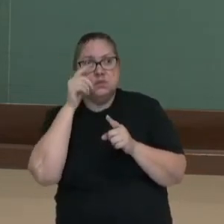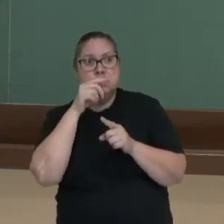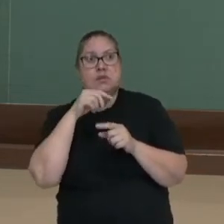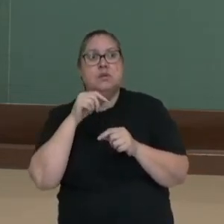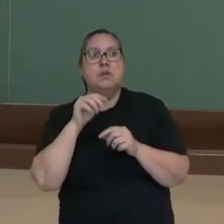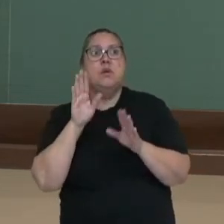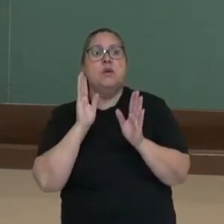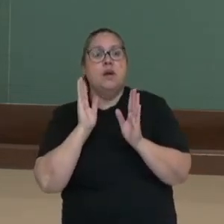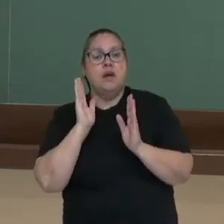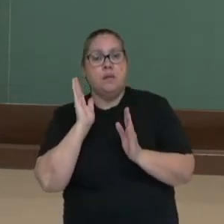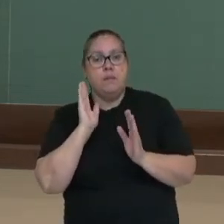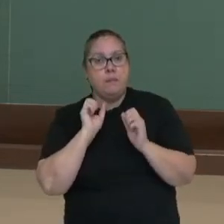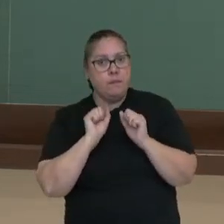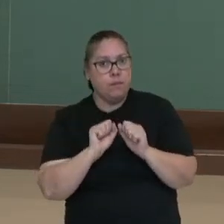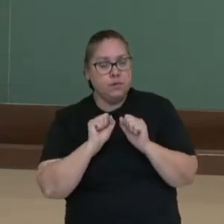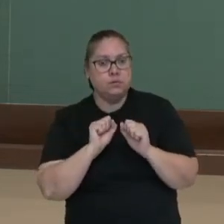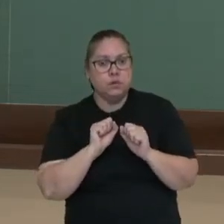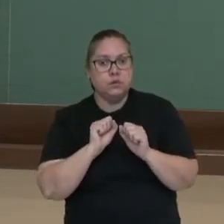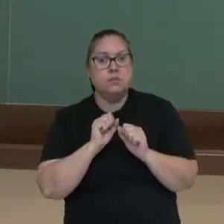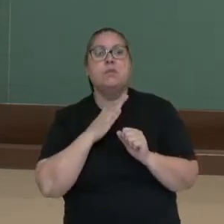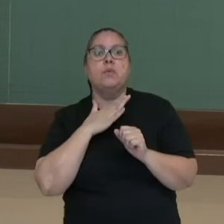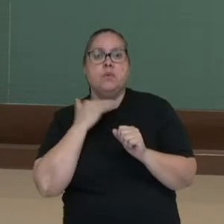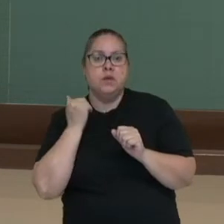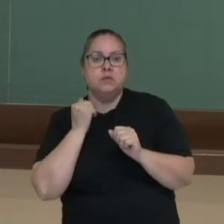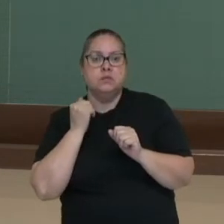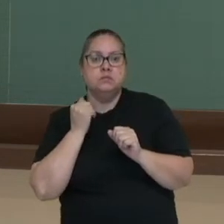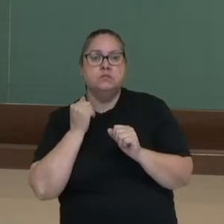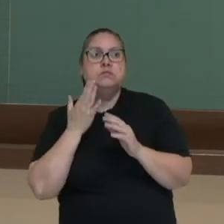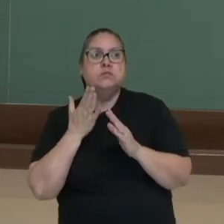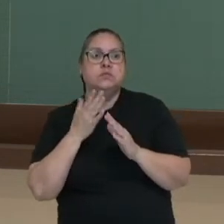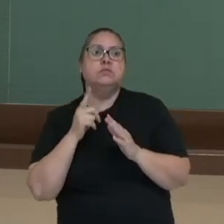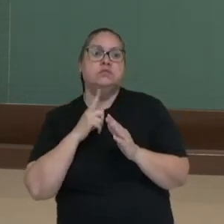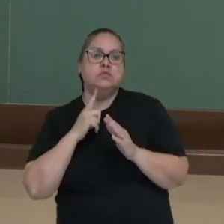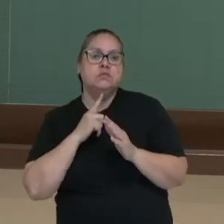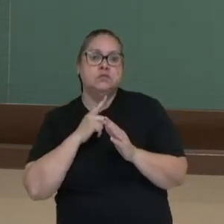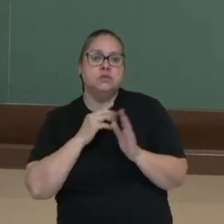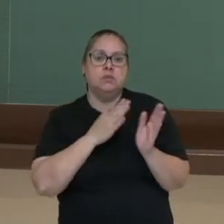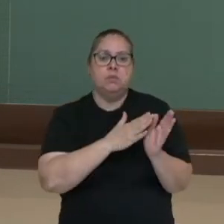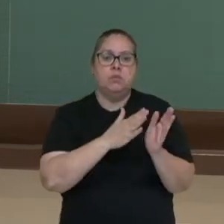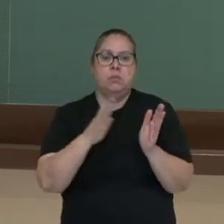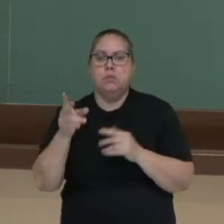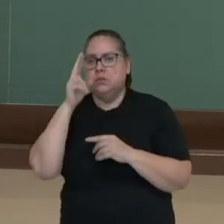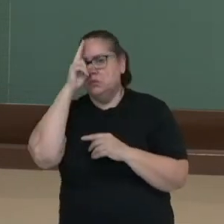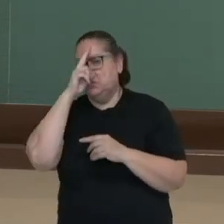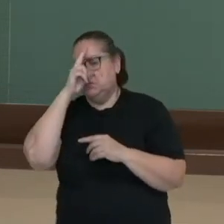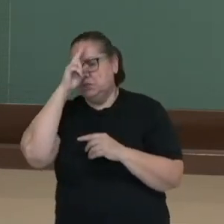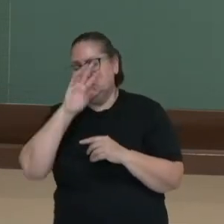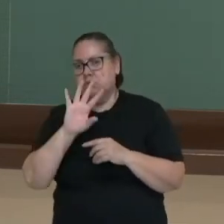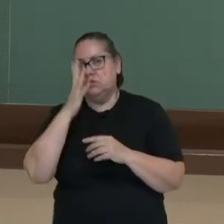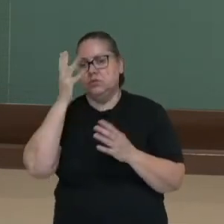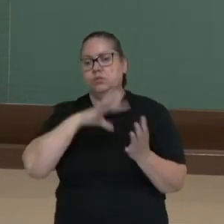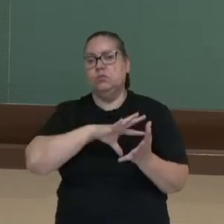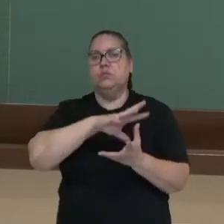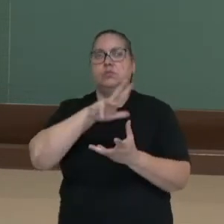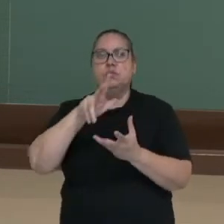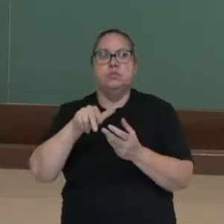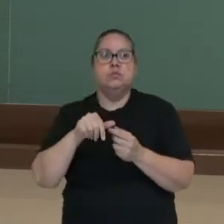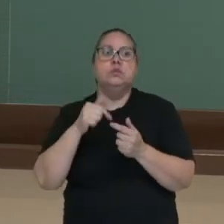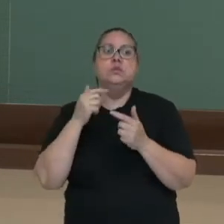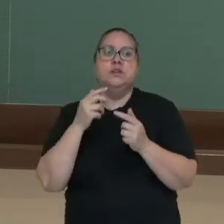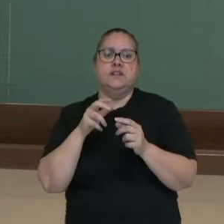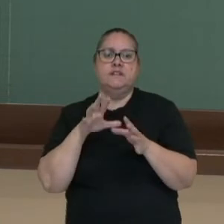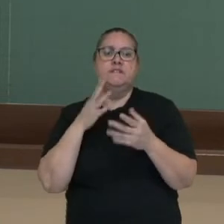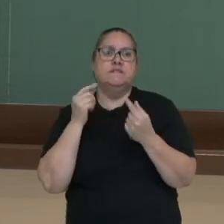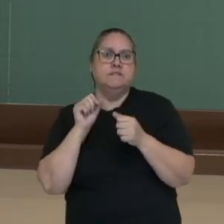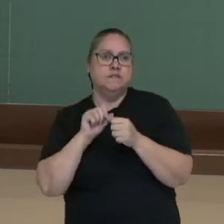à morte, né? Dependendo da quantidade de radiação. Tivemos ao longo da história alguns acidentes no mundo, né, que